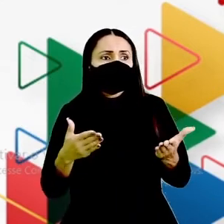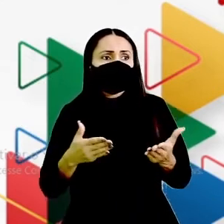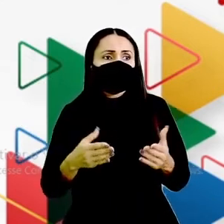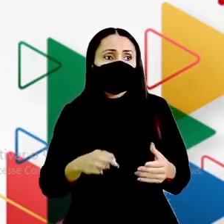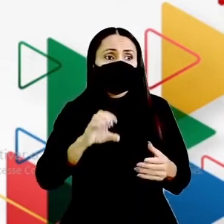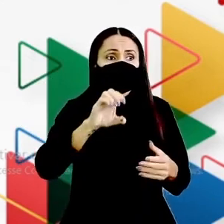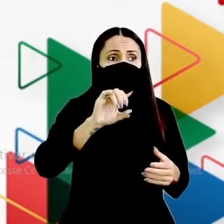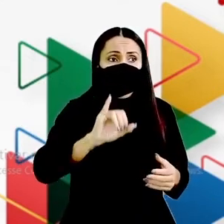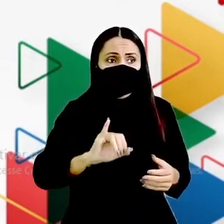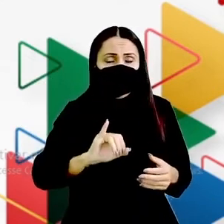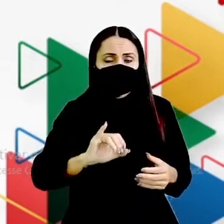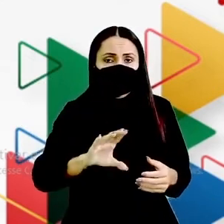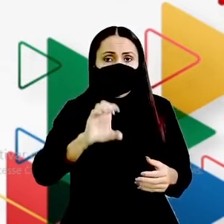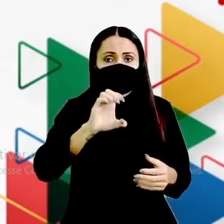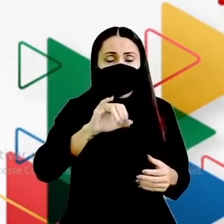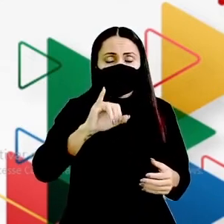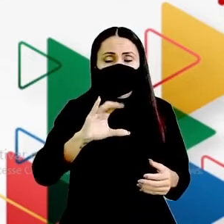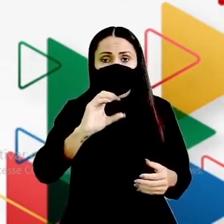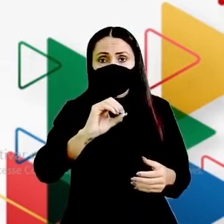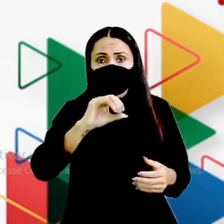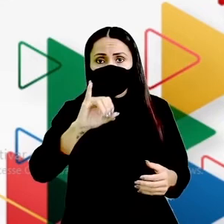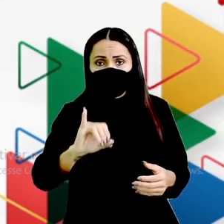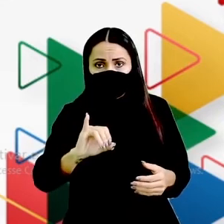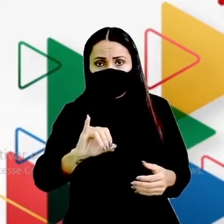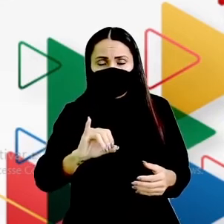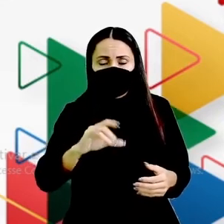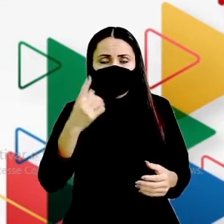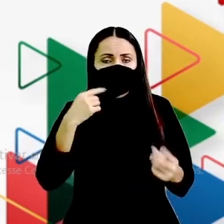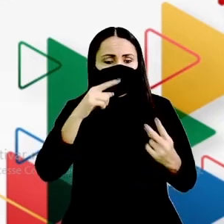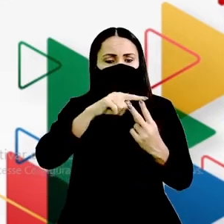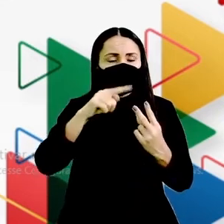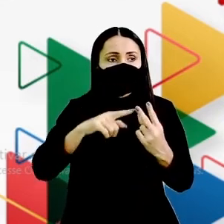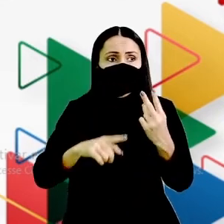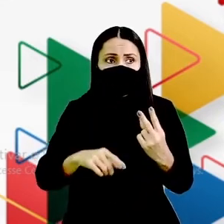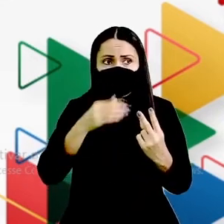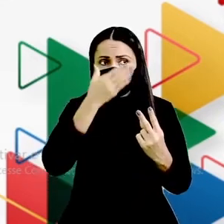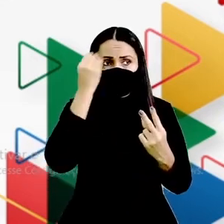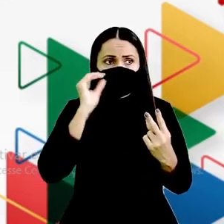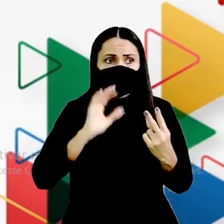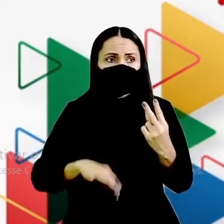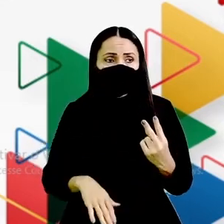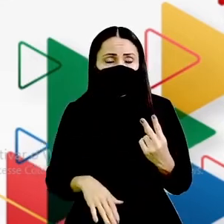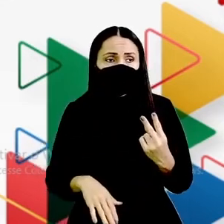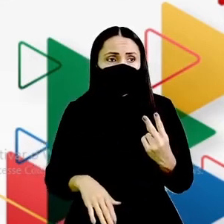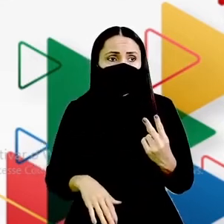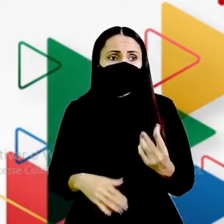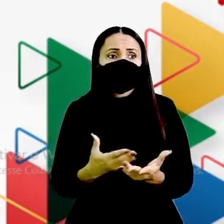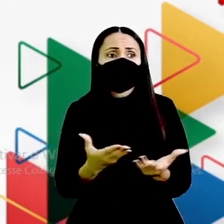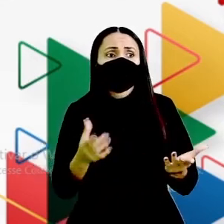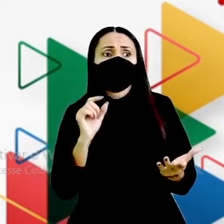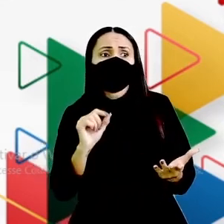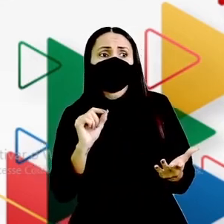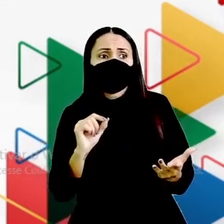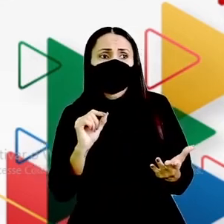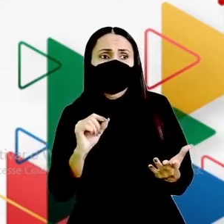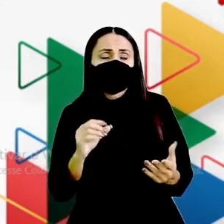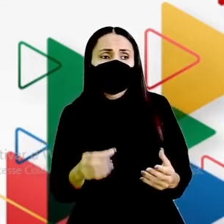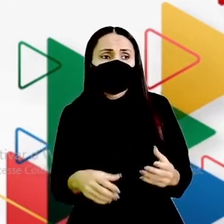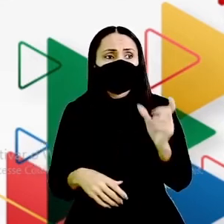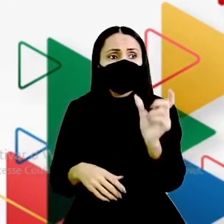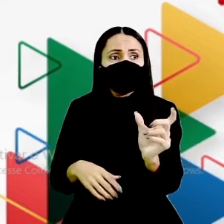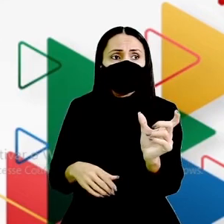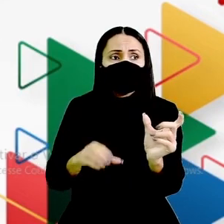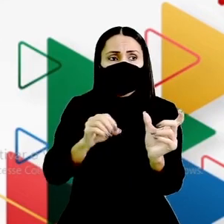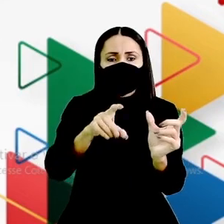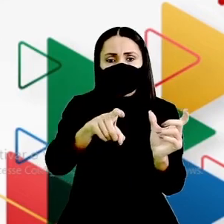ei, oi, só esses dois ditongos, não se esqueçam, tá? E se forem o quê, hein? Oxítonos. Tem que se ligar nisso, então,